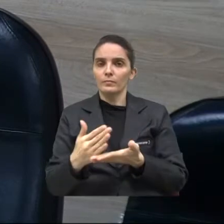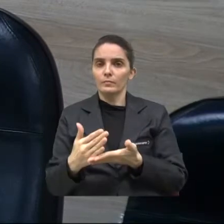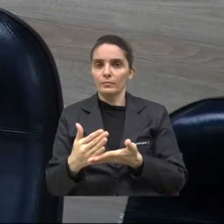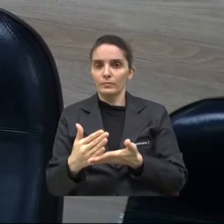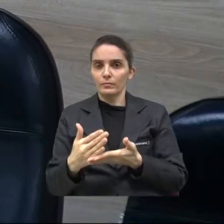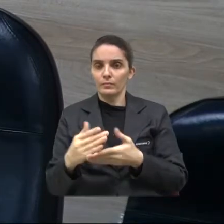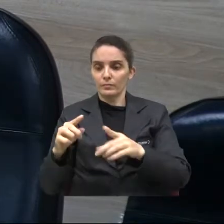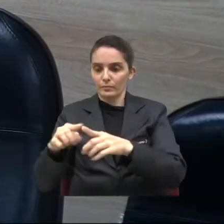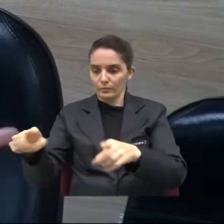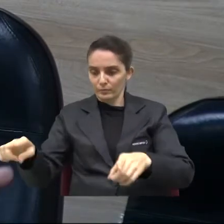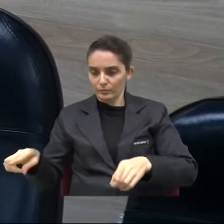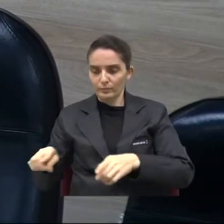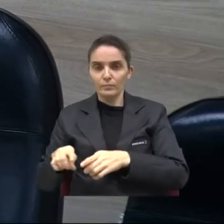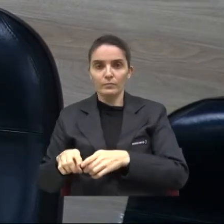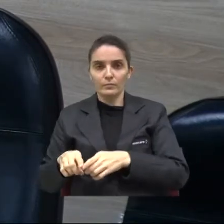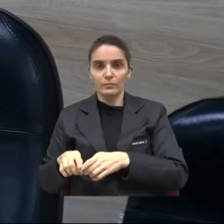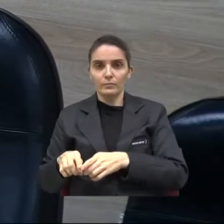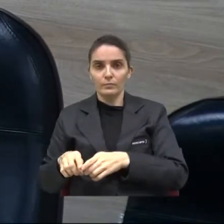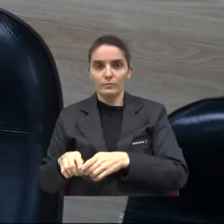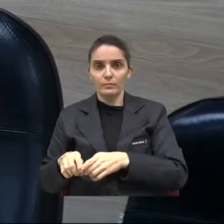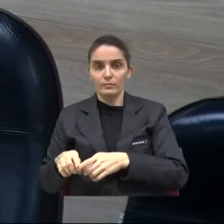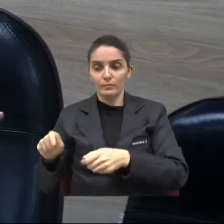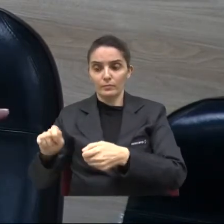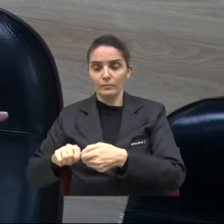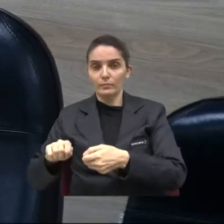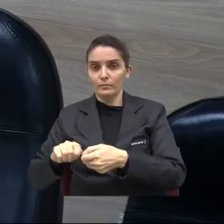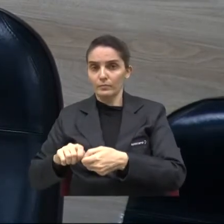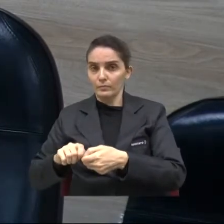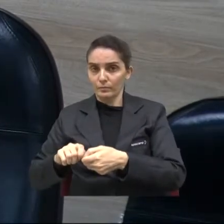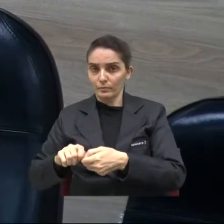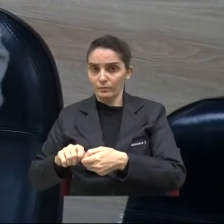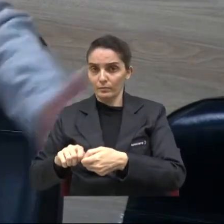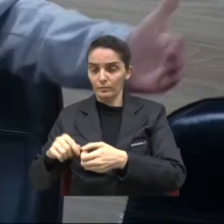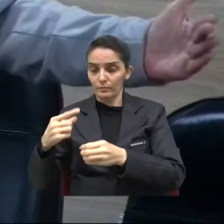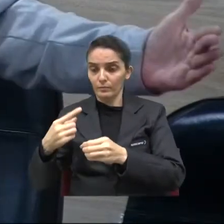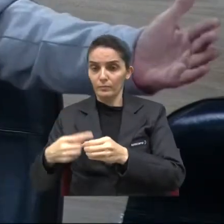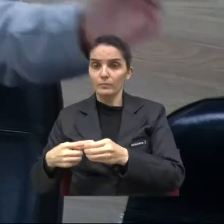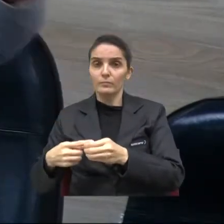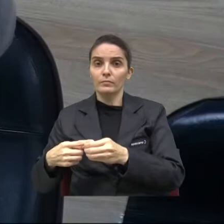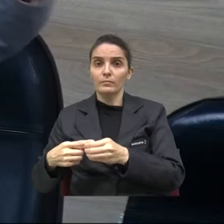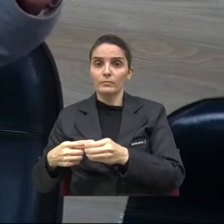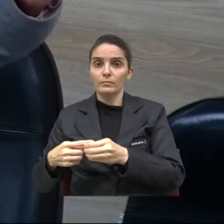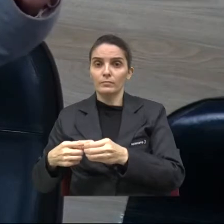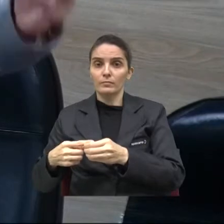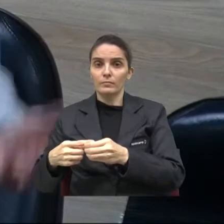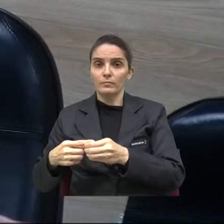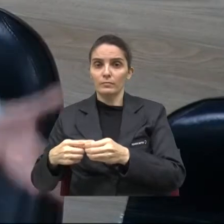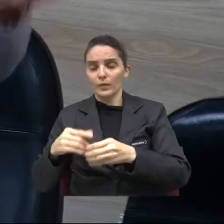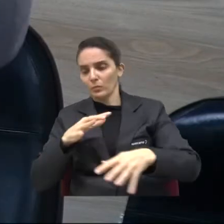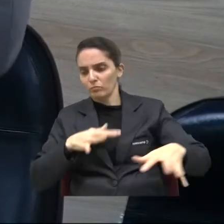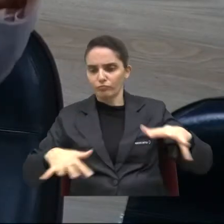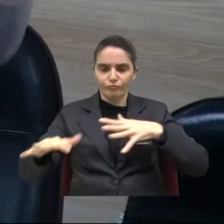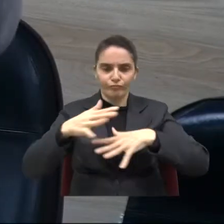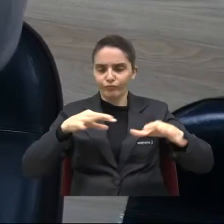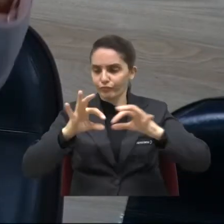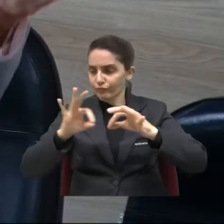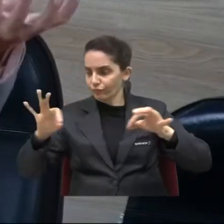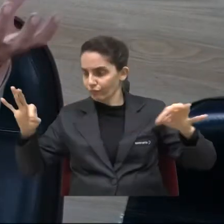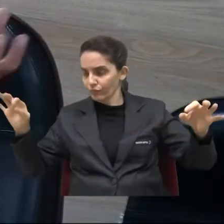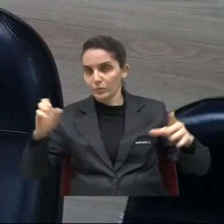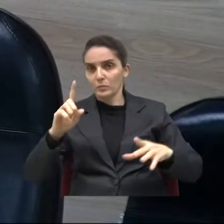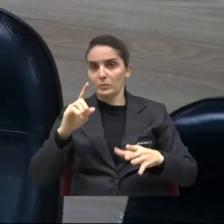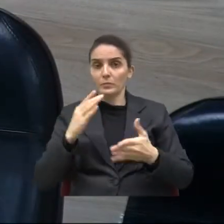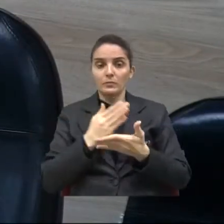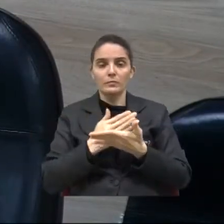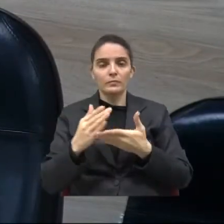esses bolsões e começar a fazer com que a cidade não se expanda desordenadamente e, sim, comece